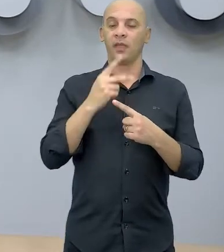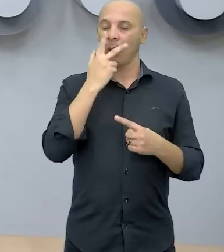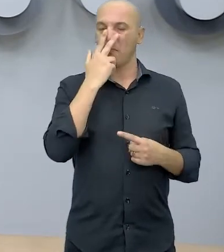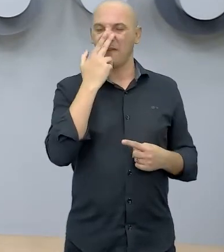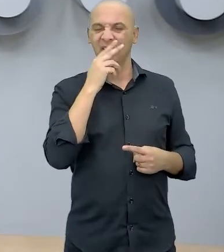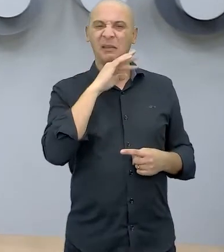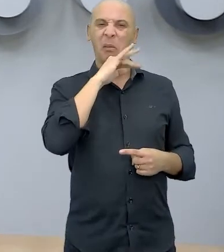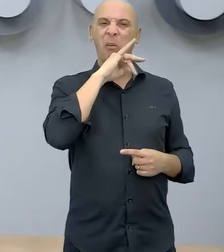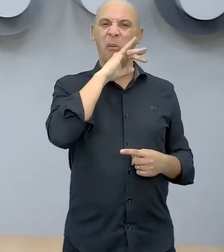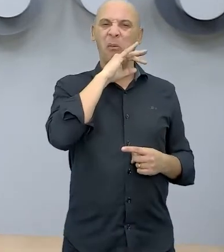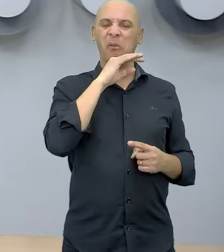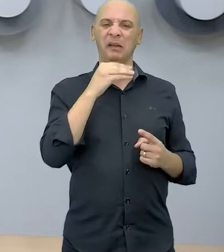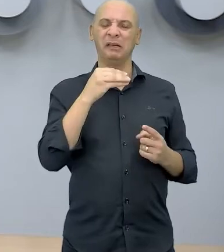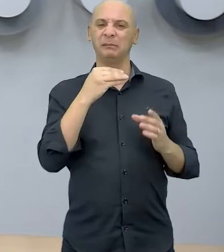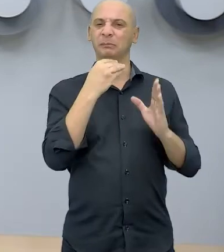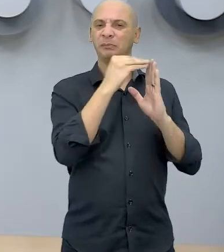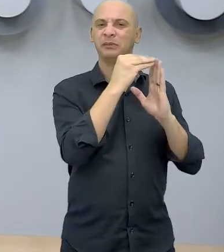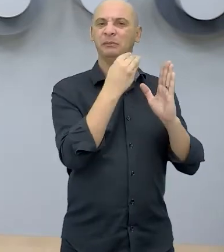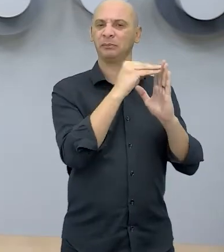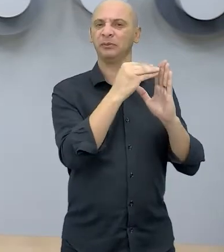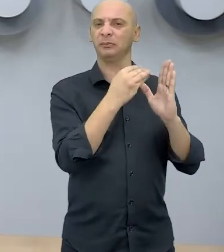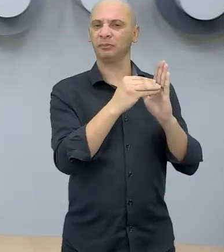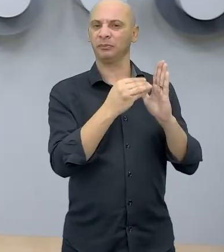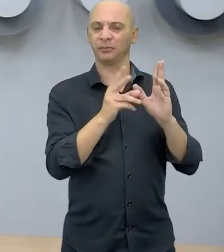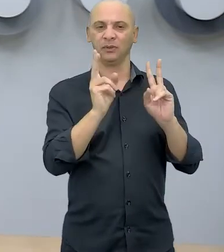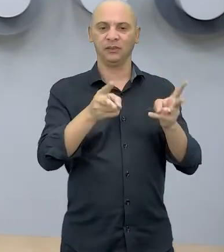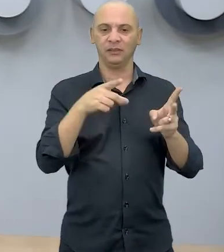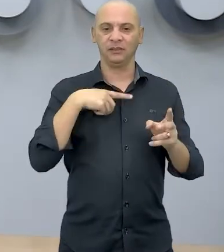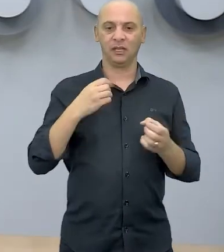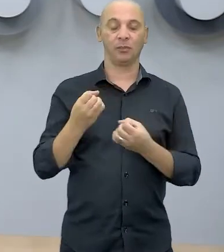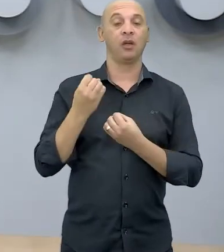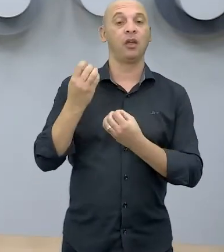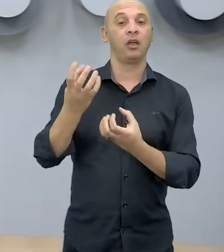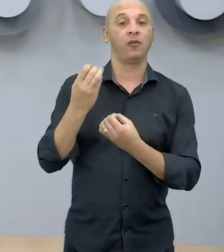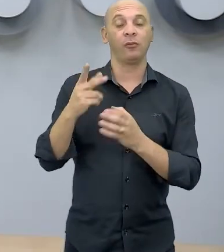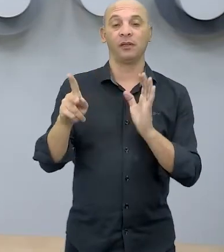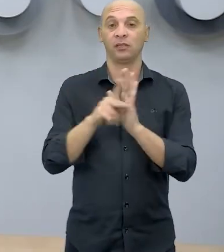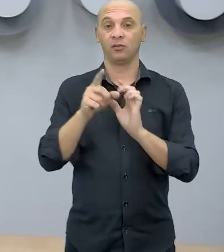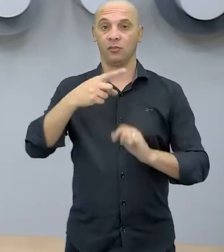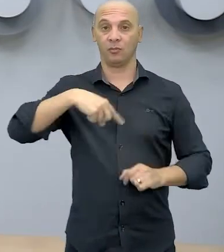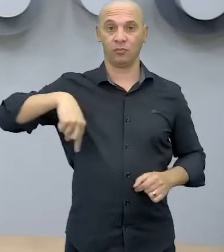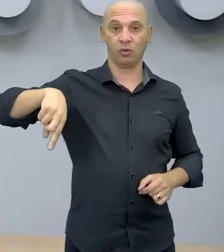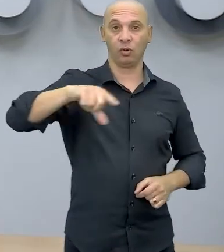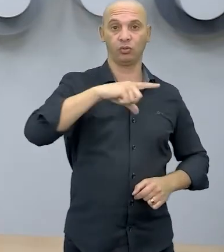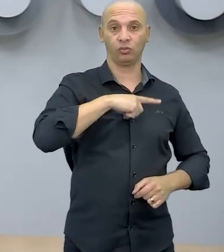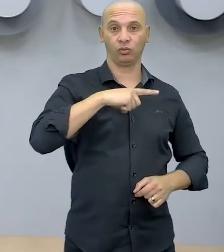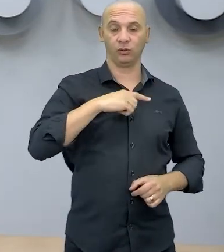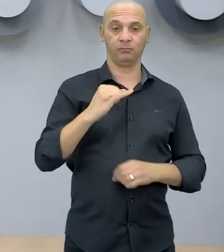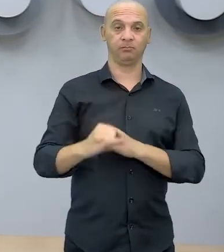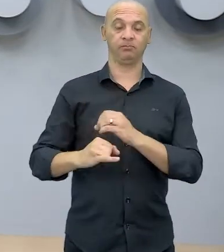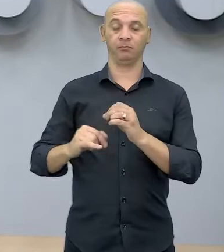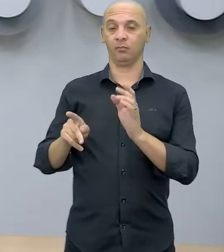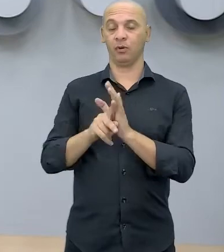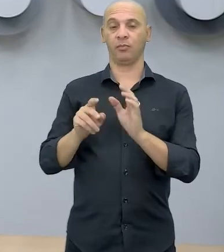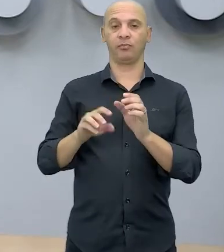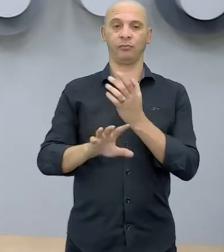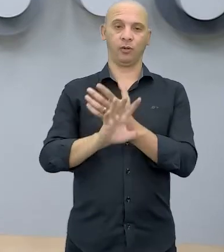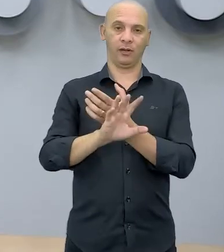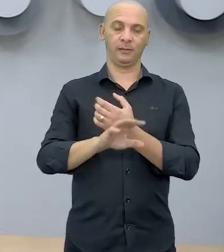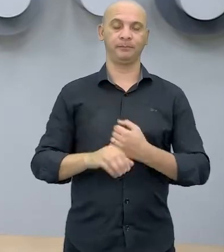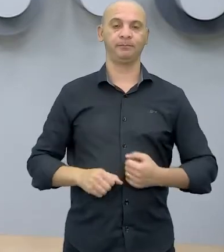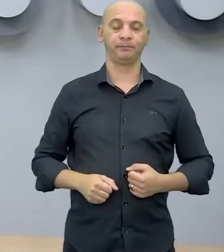se alimentaria, né, a todo segundo de cada uma das nossas transações online. Então,